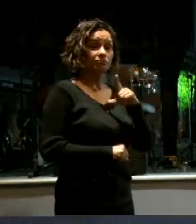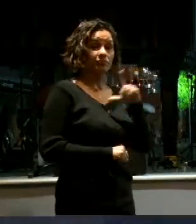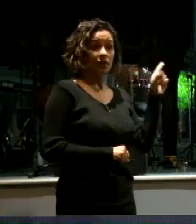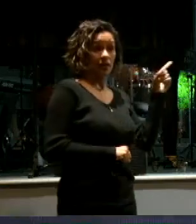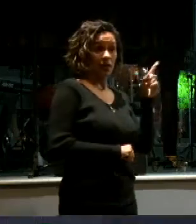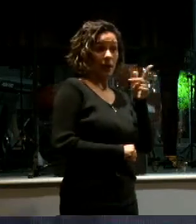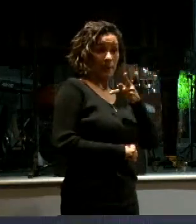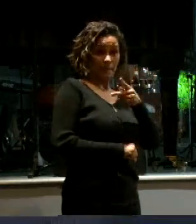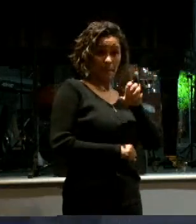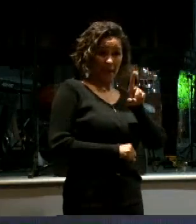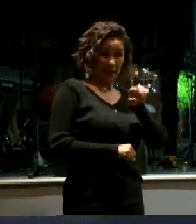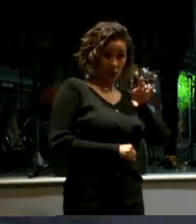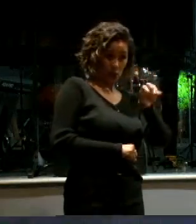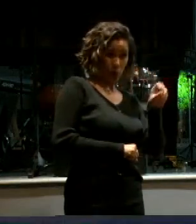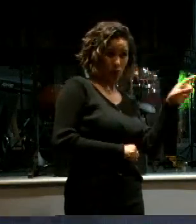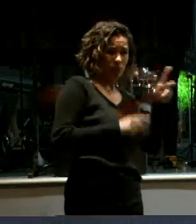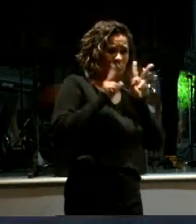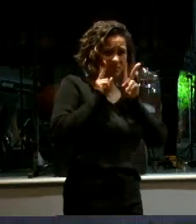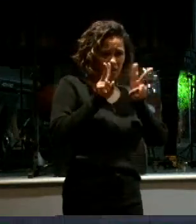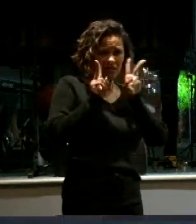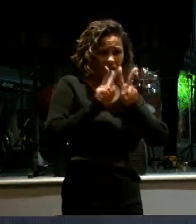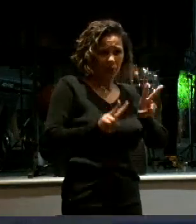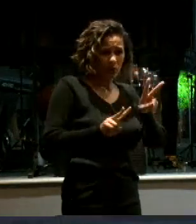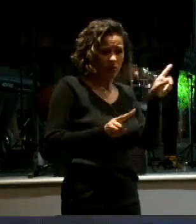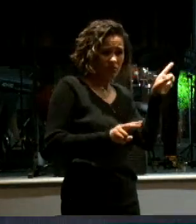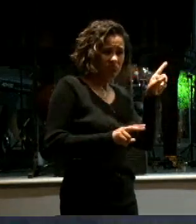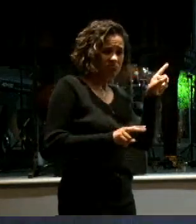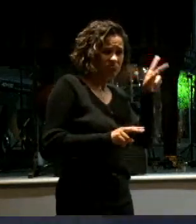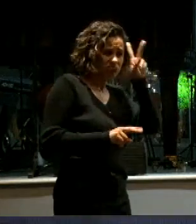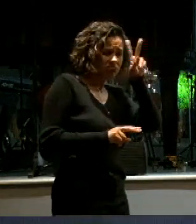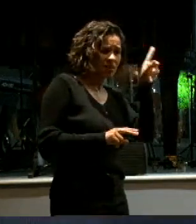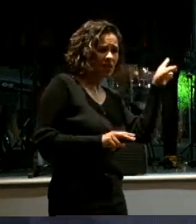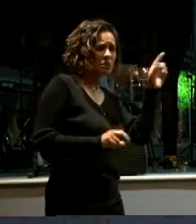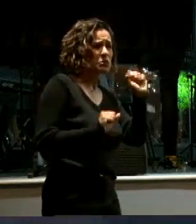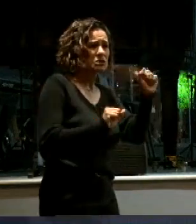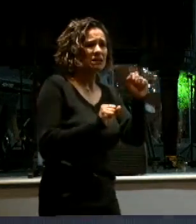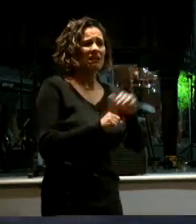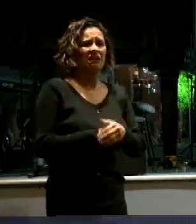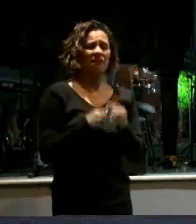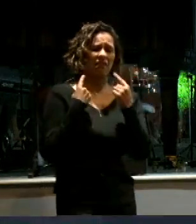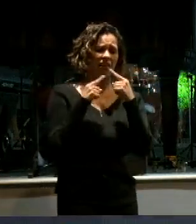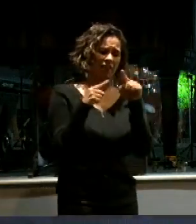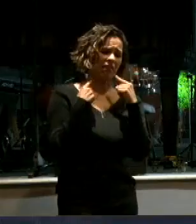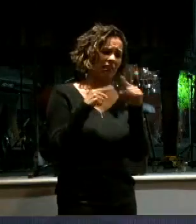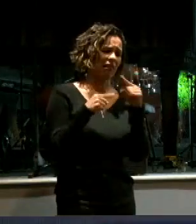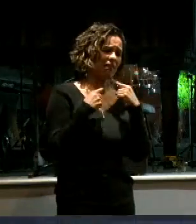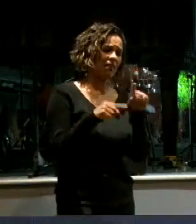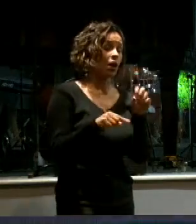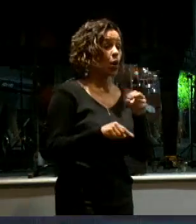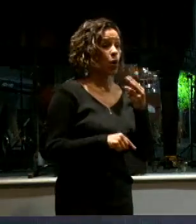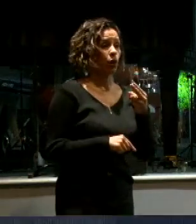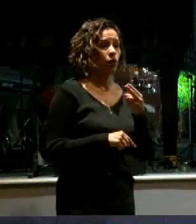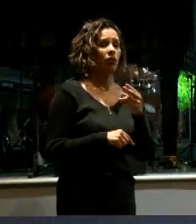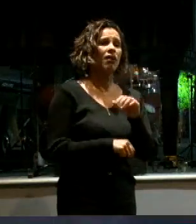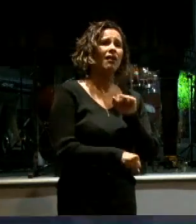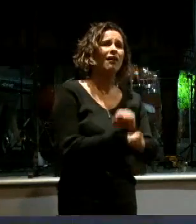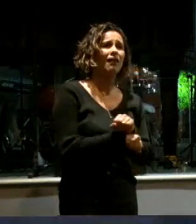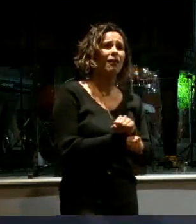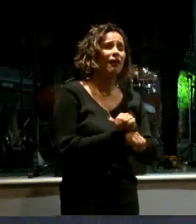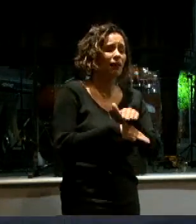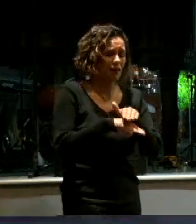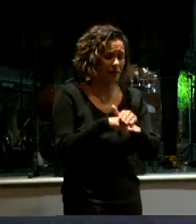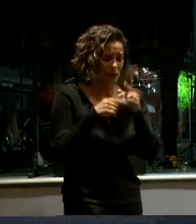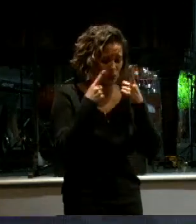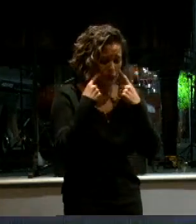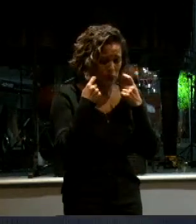reclamar, ou podia arregaçar as mangas, trabalhar com a sua esposa, que tinha acabado de ter